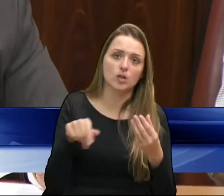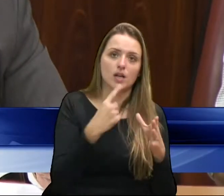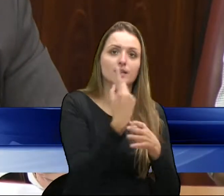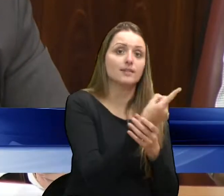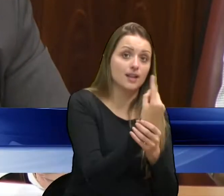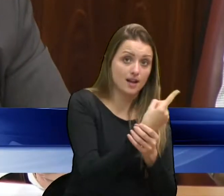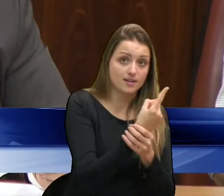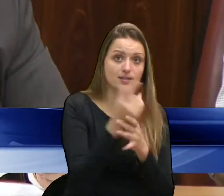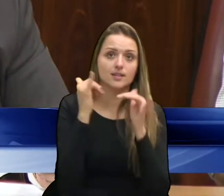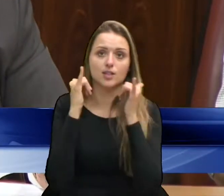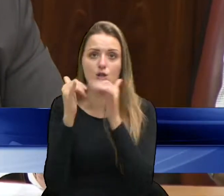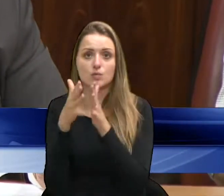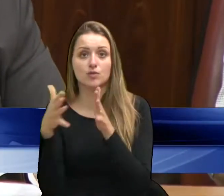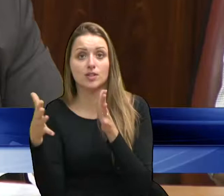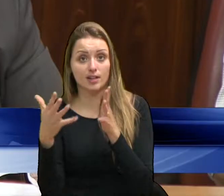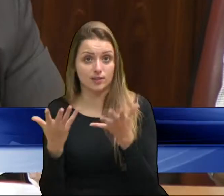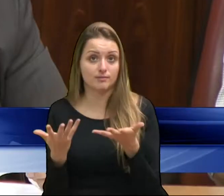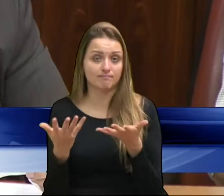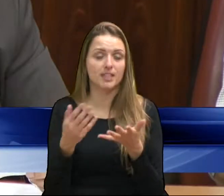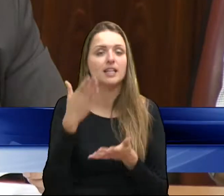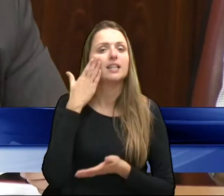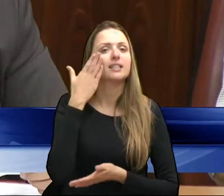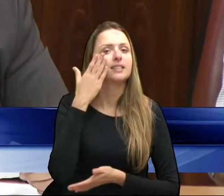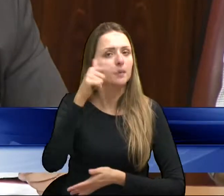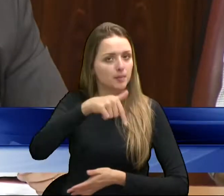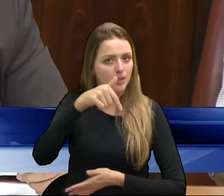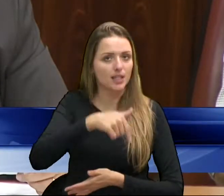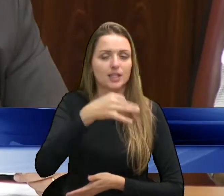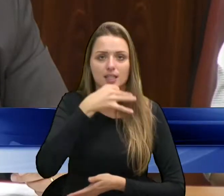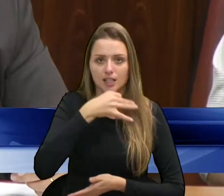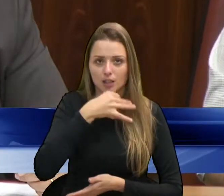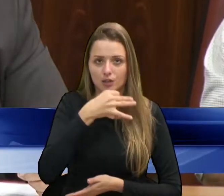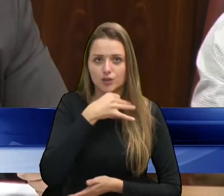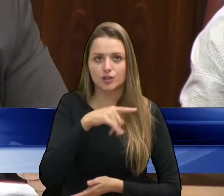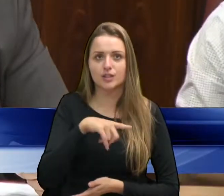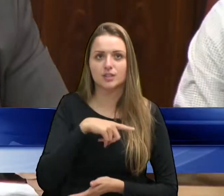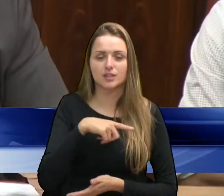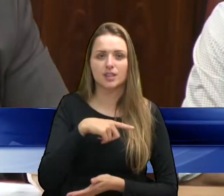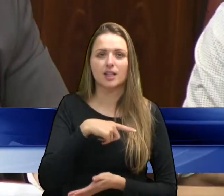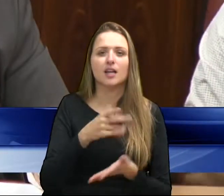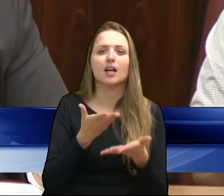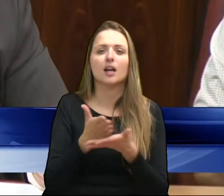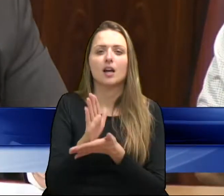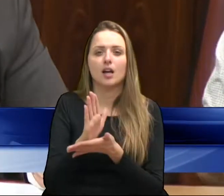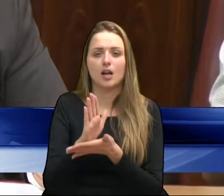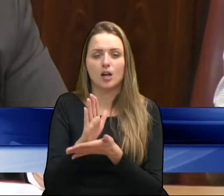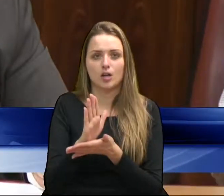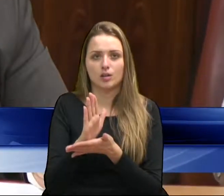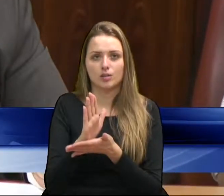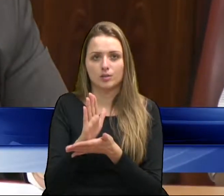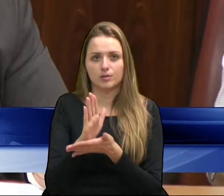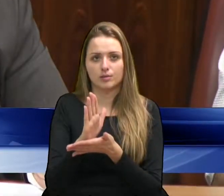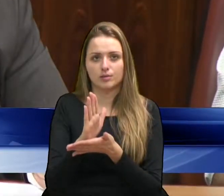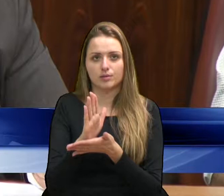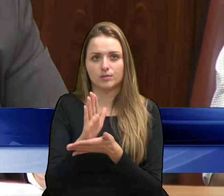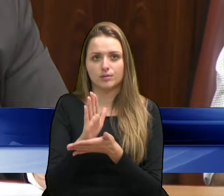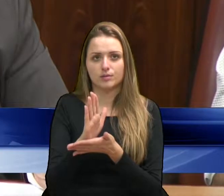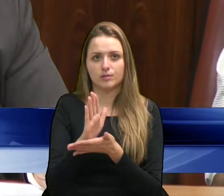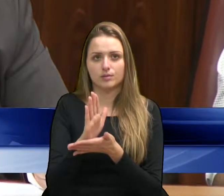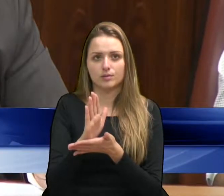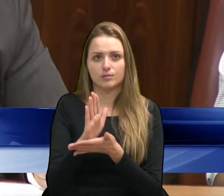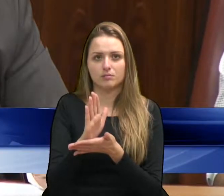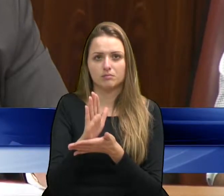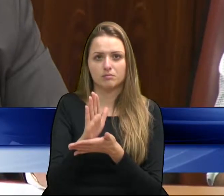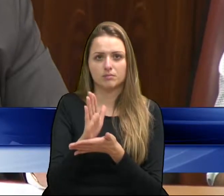ônibus. Sabemos que aqui no município existe, foi aprovado há algum